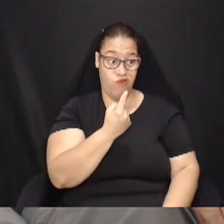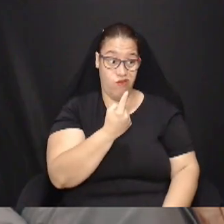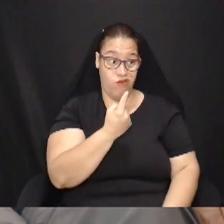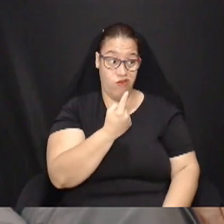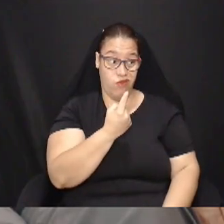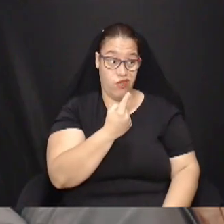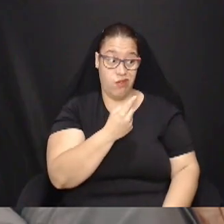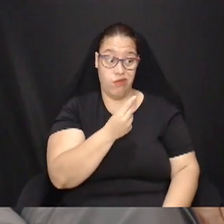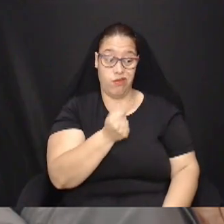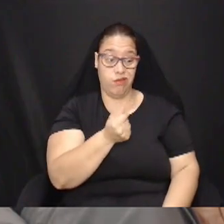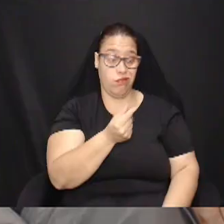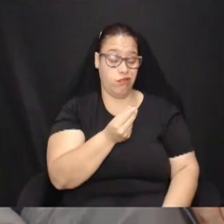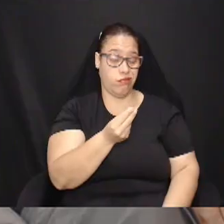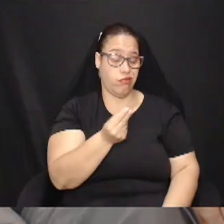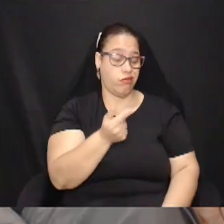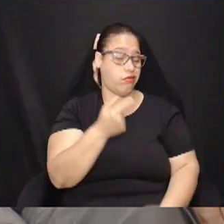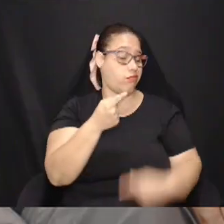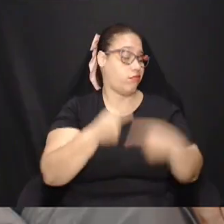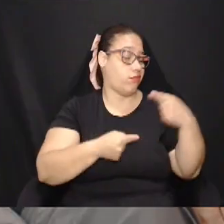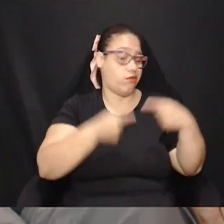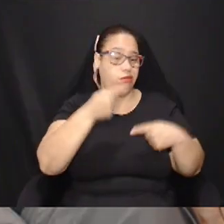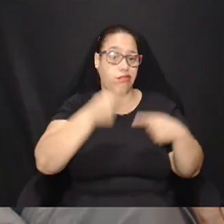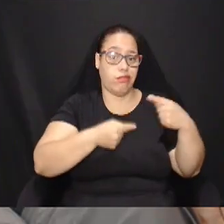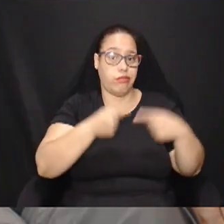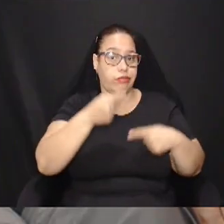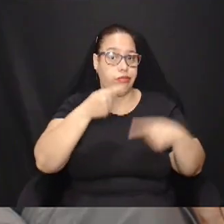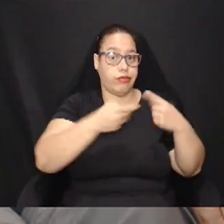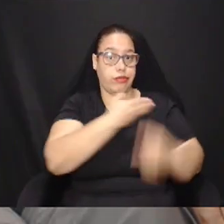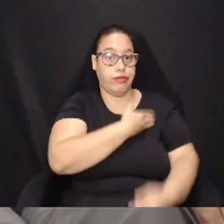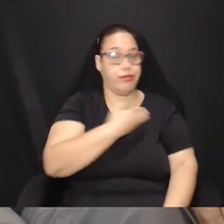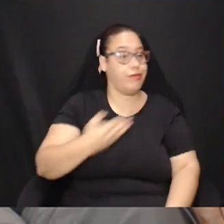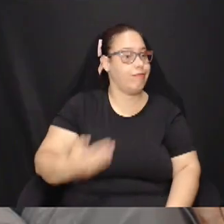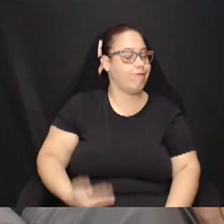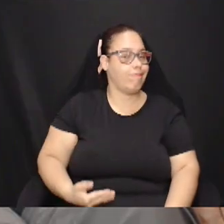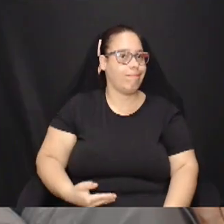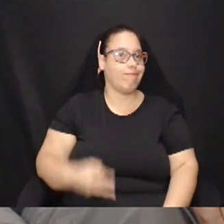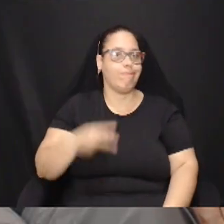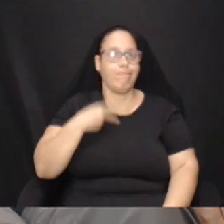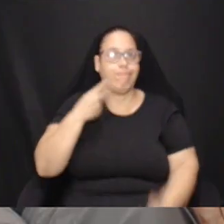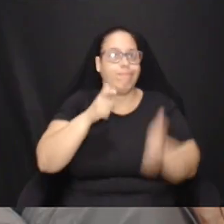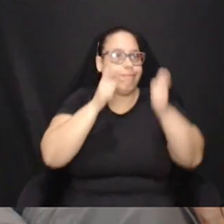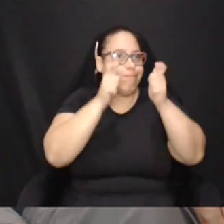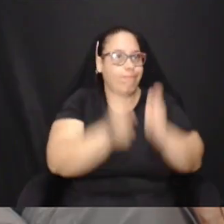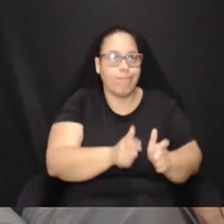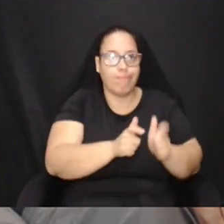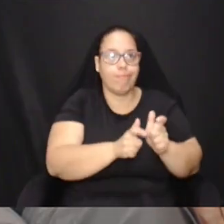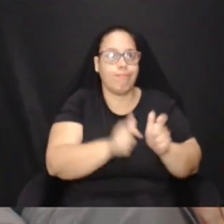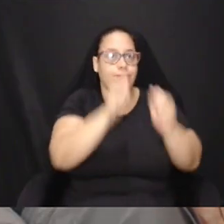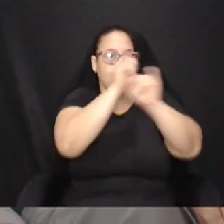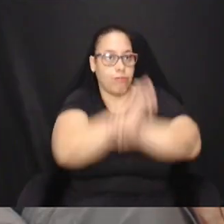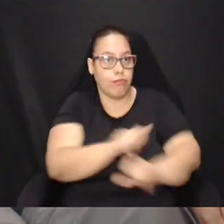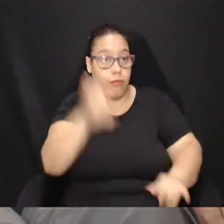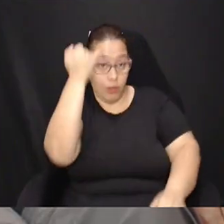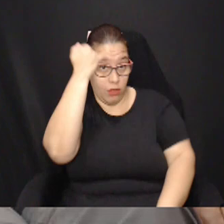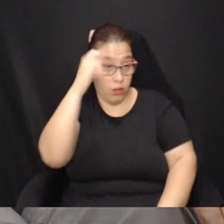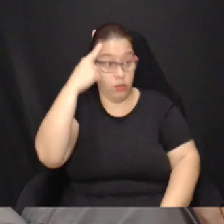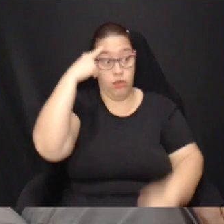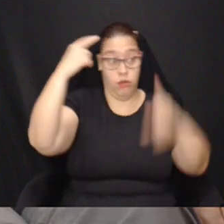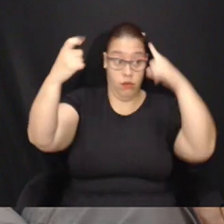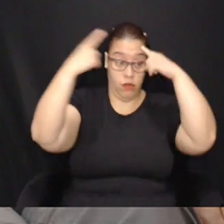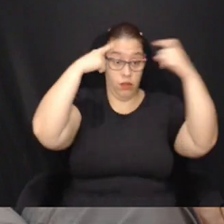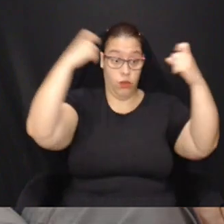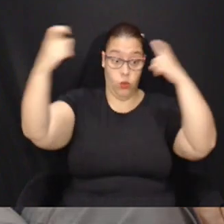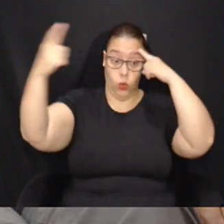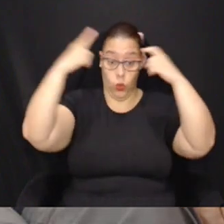vai ser discutido enquanto uma política pública, enquanto um lugar de propagação de ideias, de divulgação, de troca,